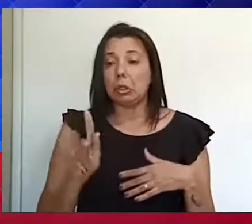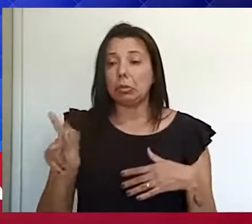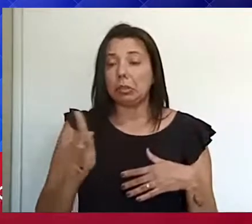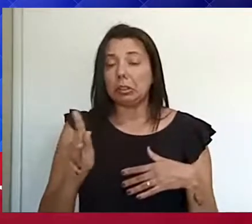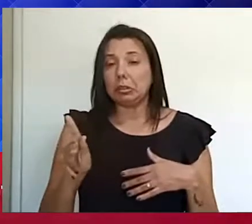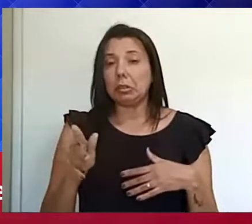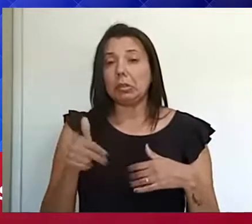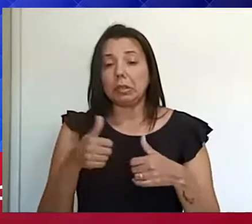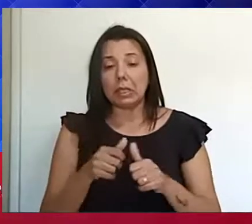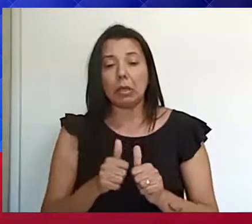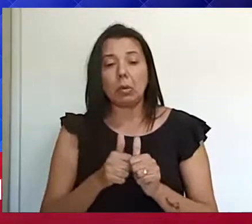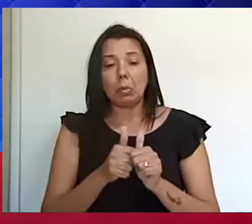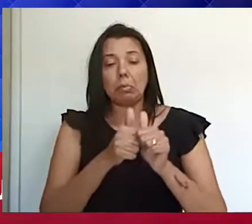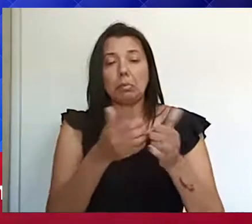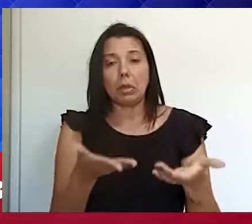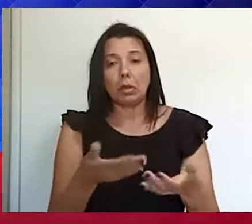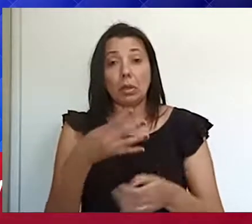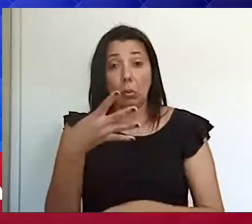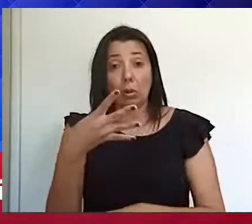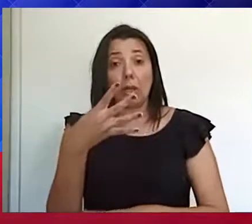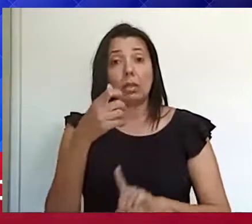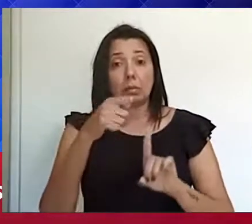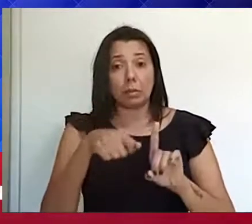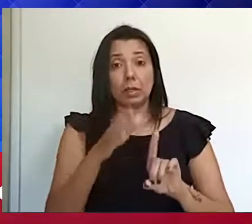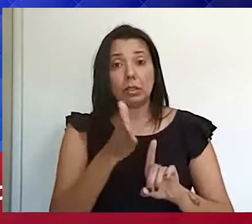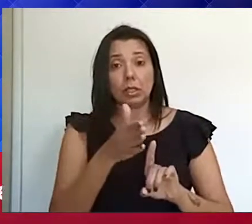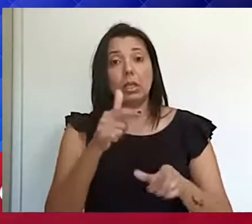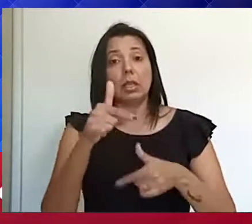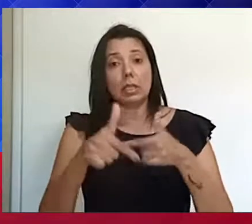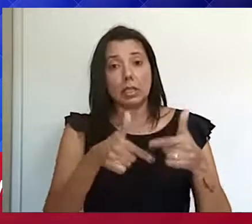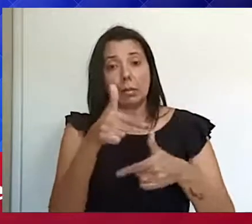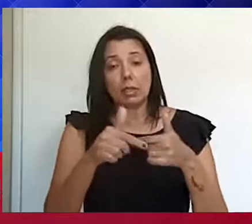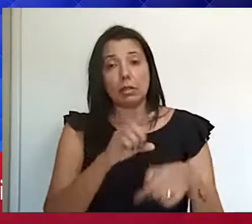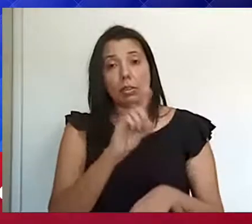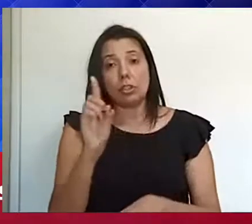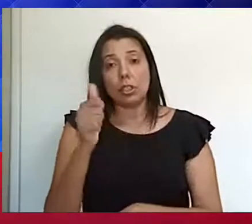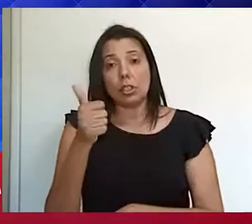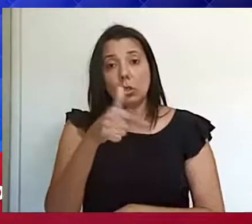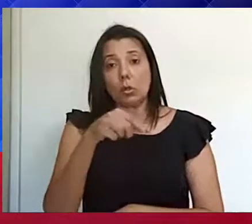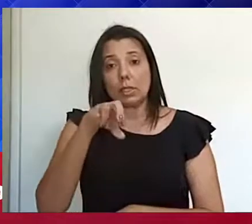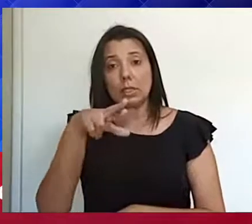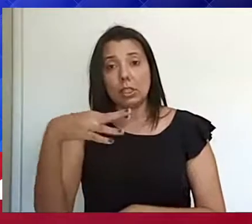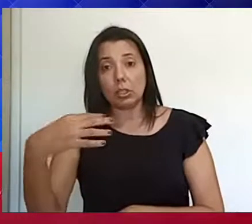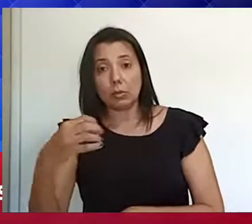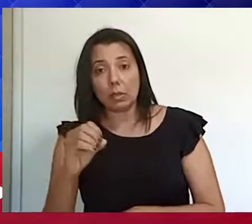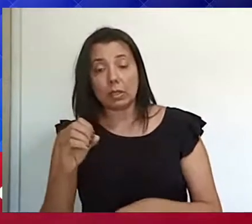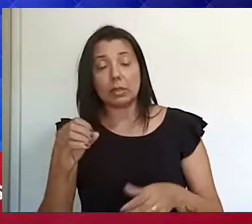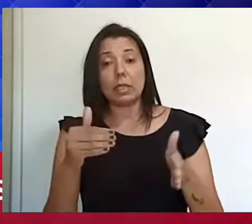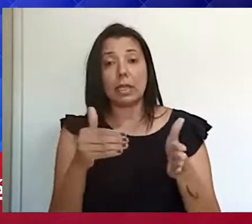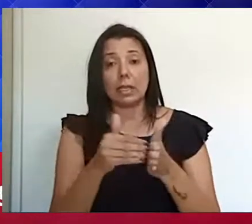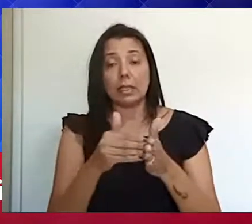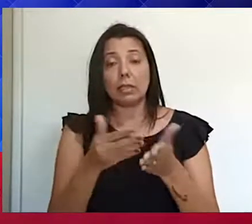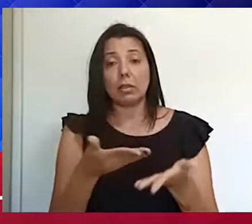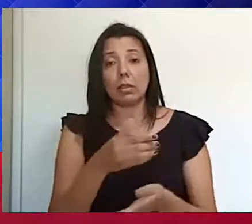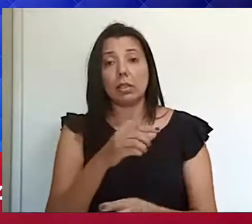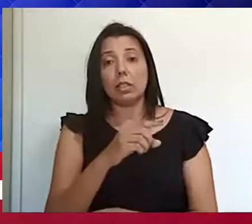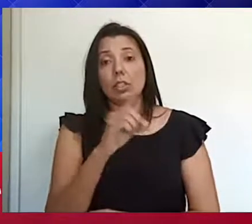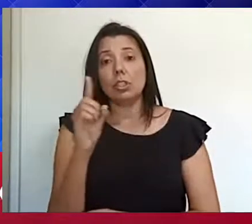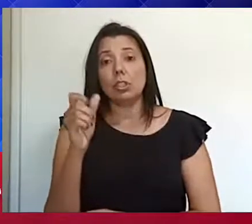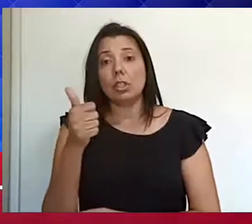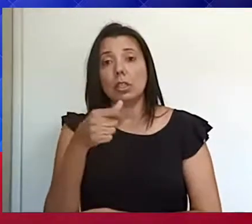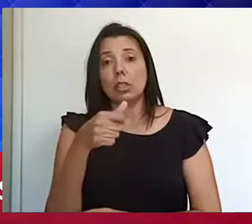nesses 4 meses, né, que a gente está trabalhando desde o dia 12 de março até o 12 agora de julho, completa 4 meses,